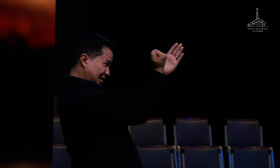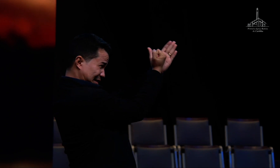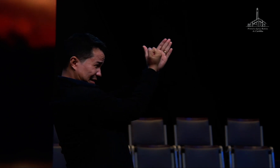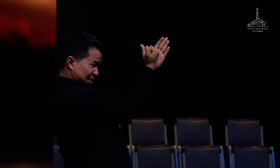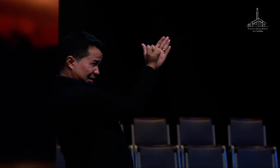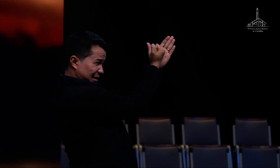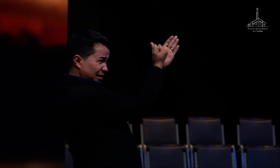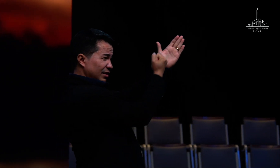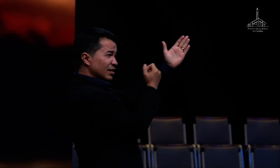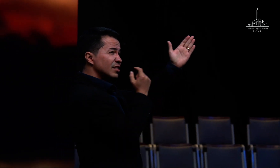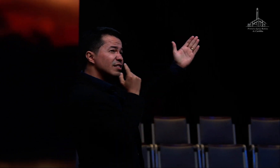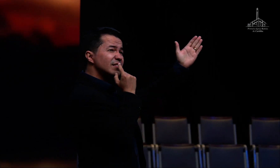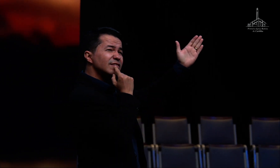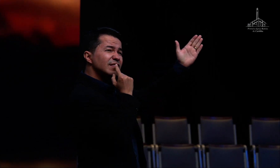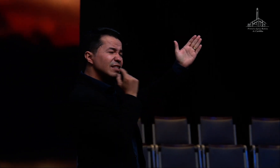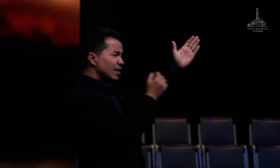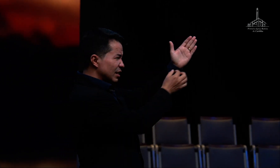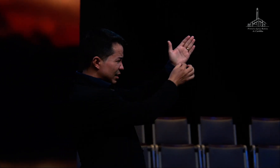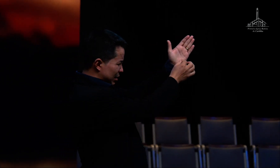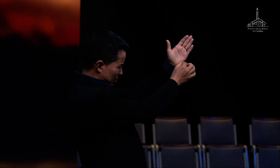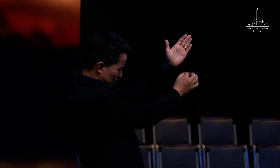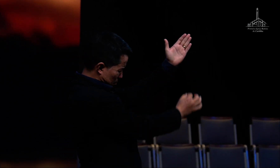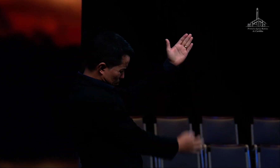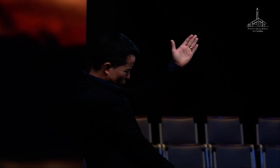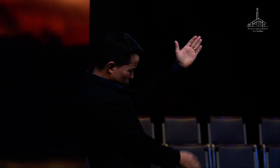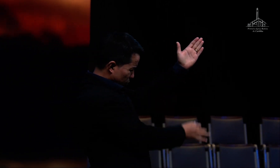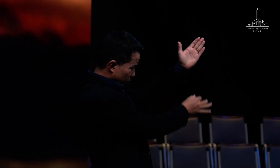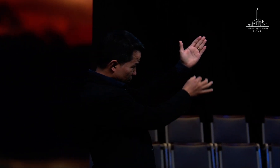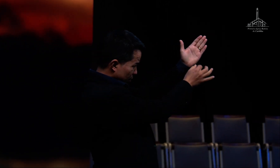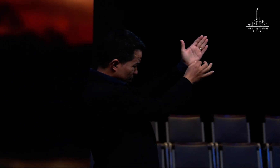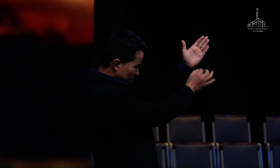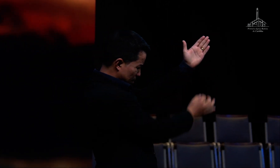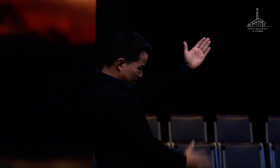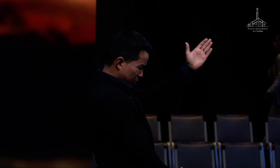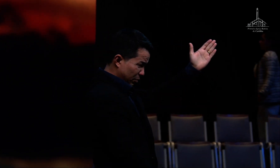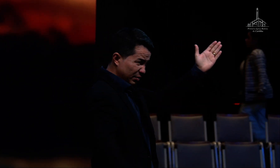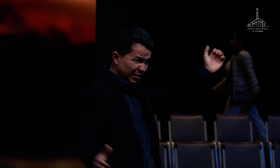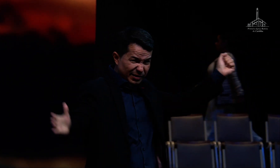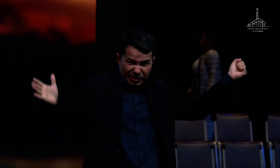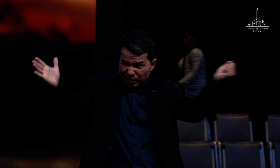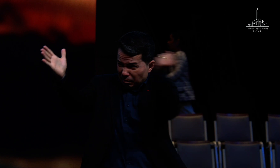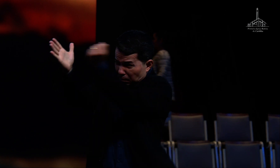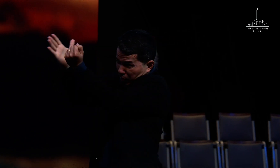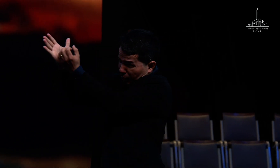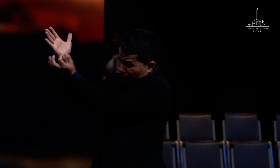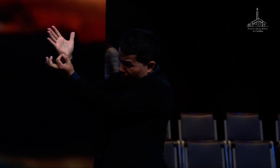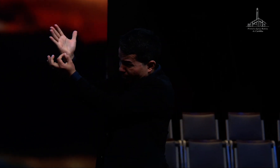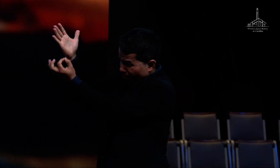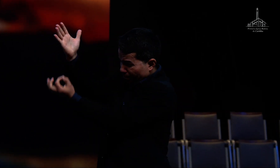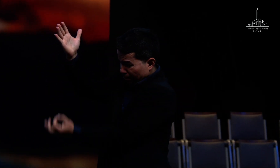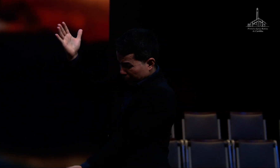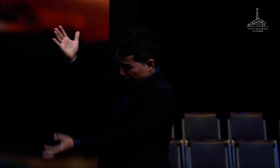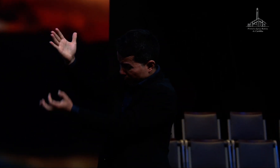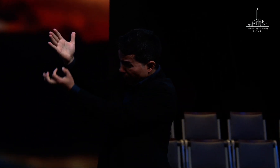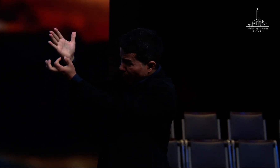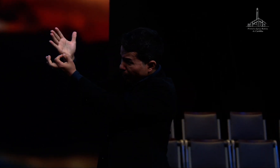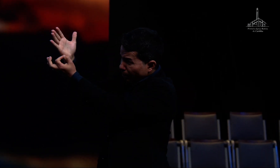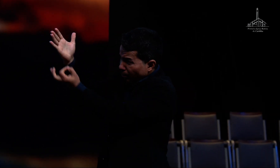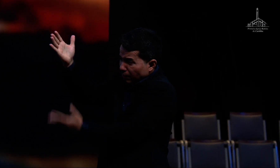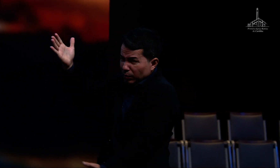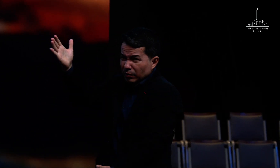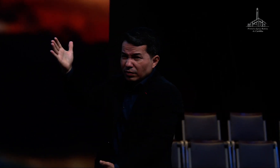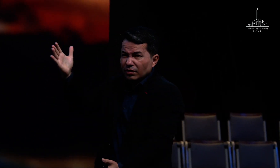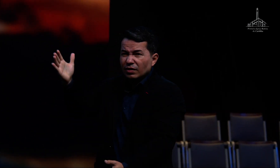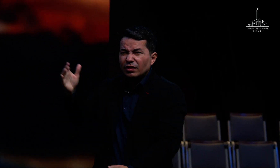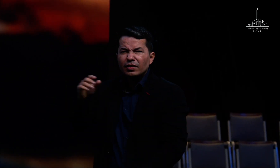quando ele estava ali sendo crucificado, aqueles cravos sendo ali colocados em suas mãos e o sangue dele sendo derramado